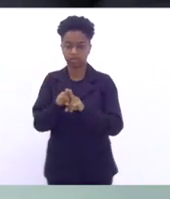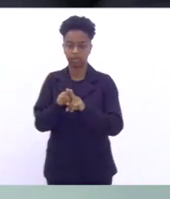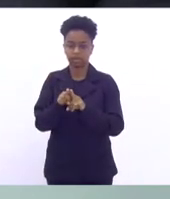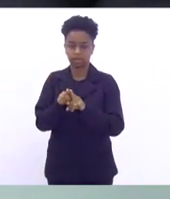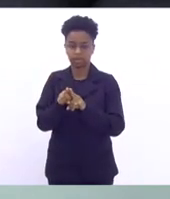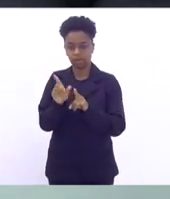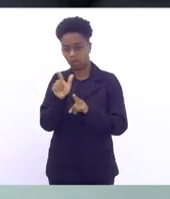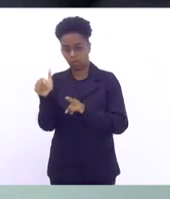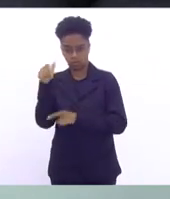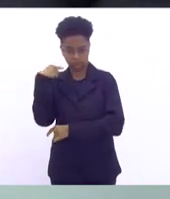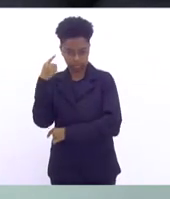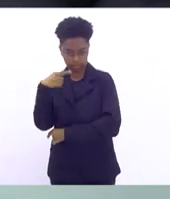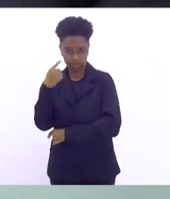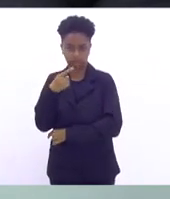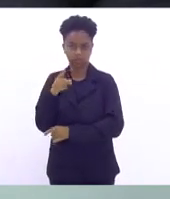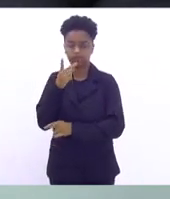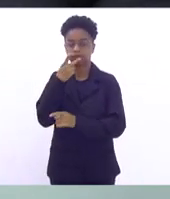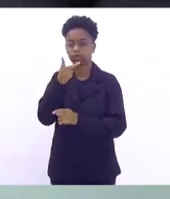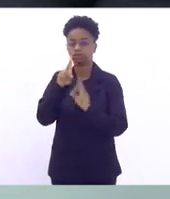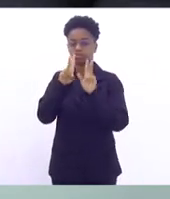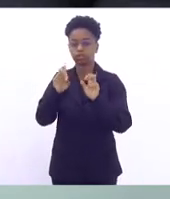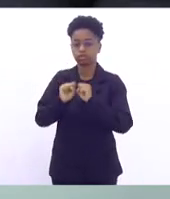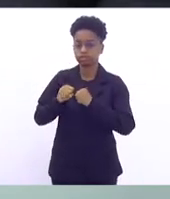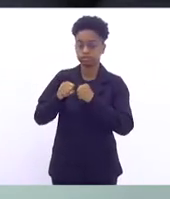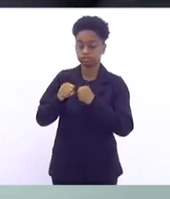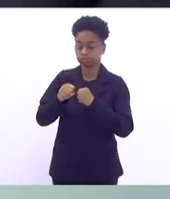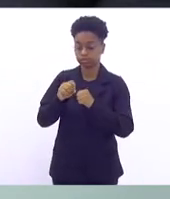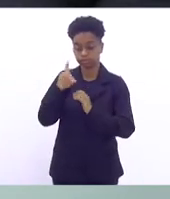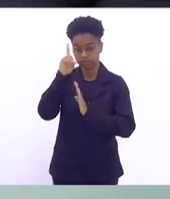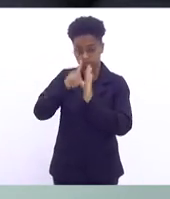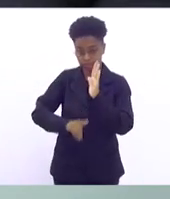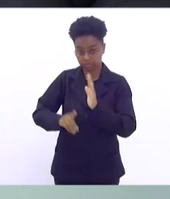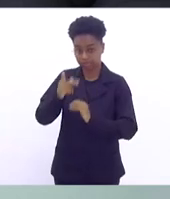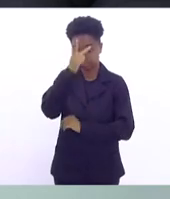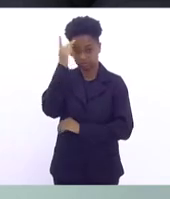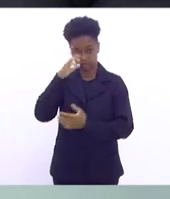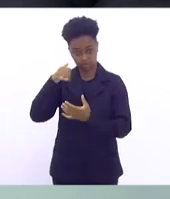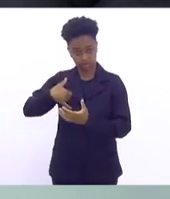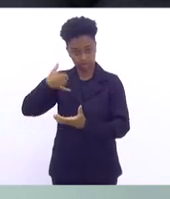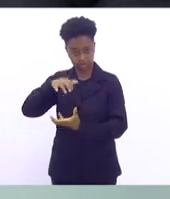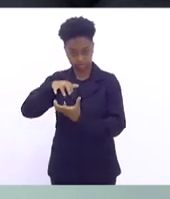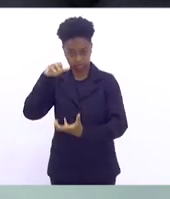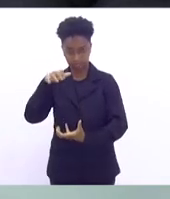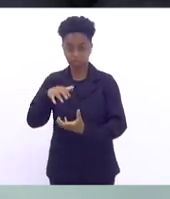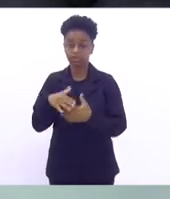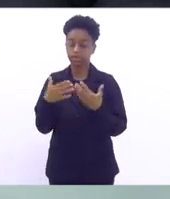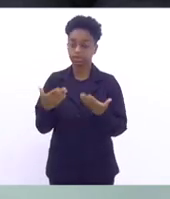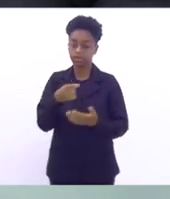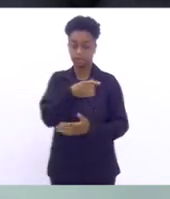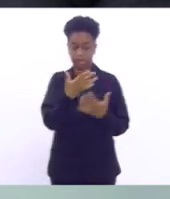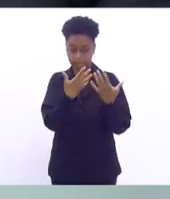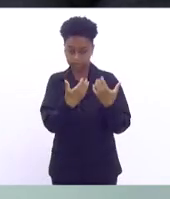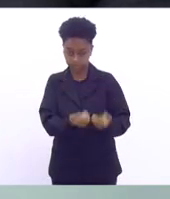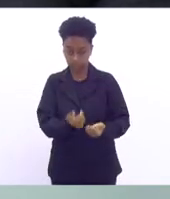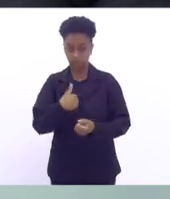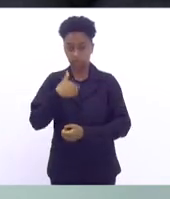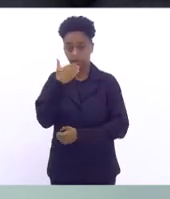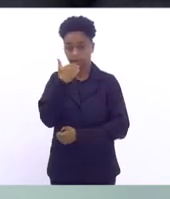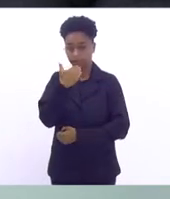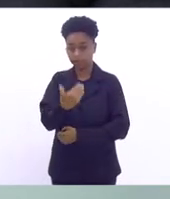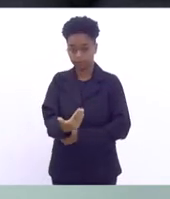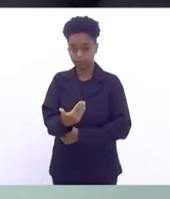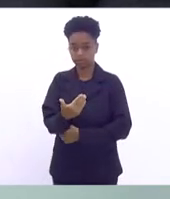pessoa idosa então eu sugeriu Deputado Fred ele né prontamente né aceitou eu vou pedir uma